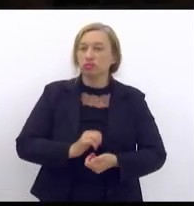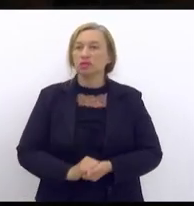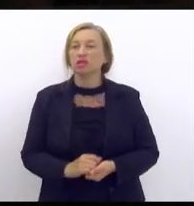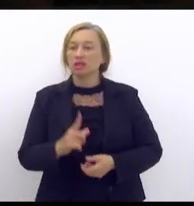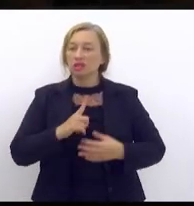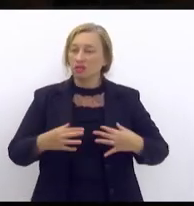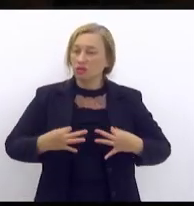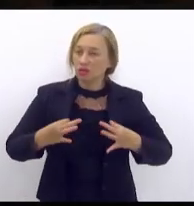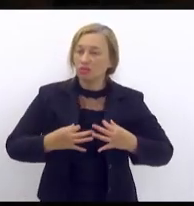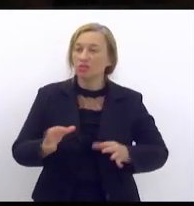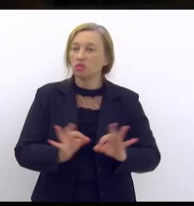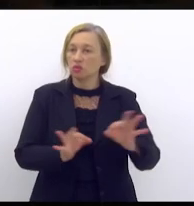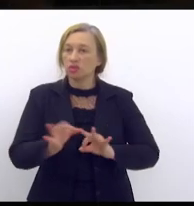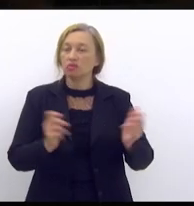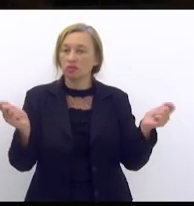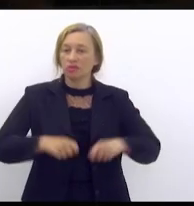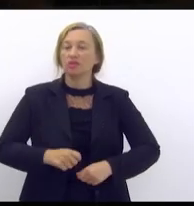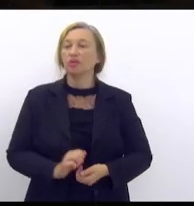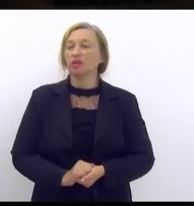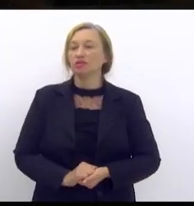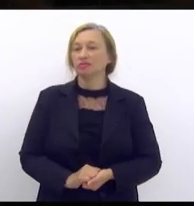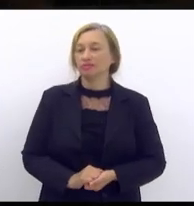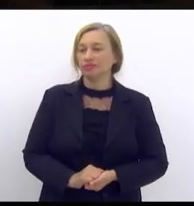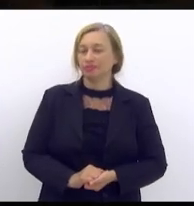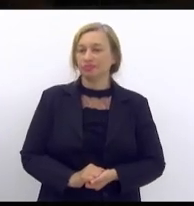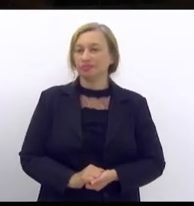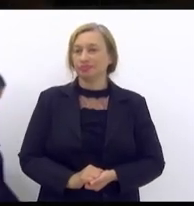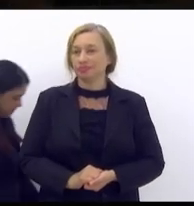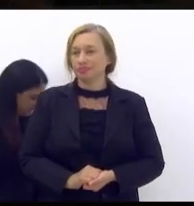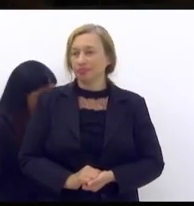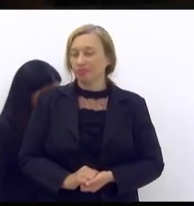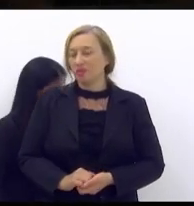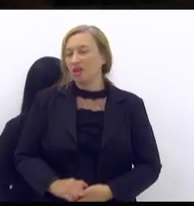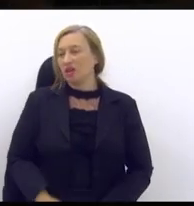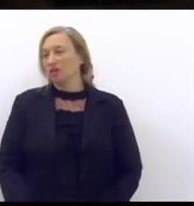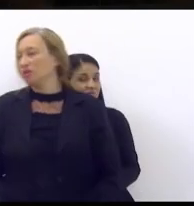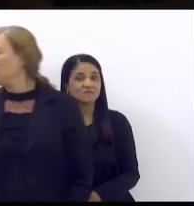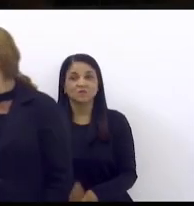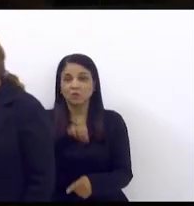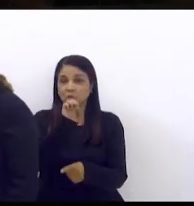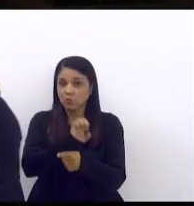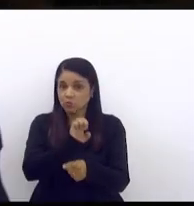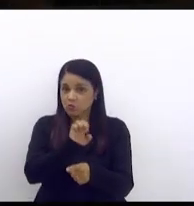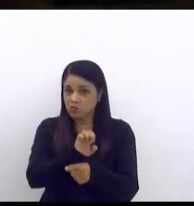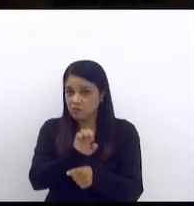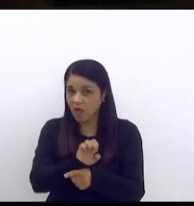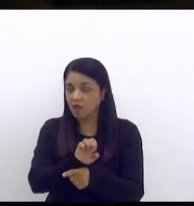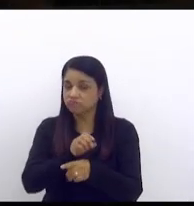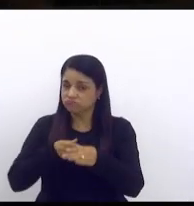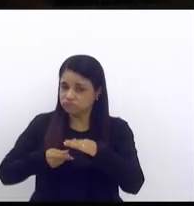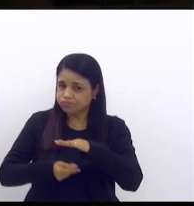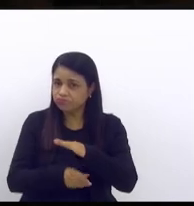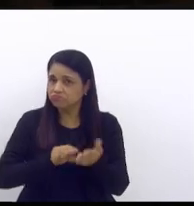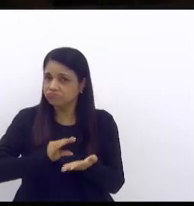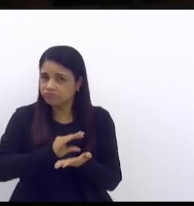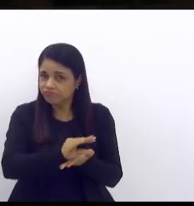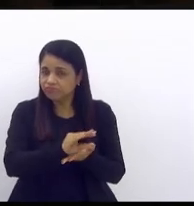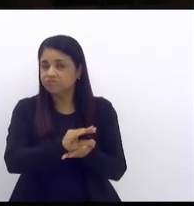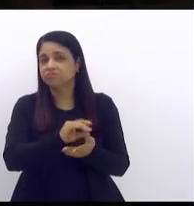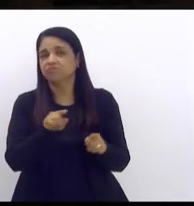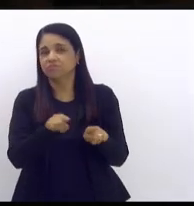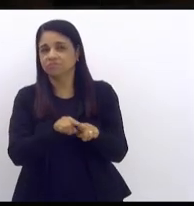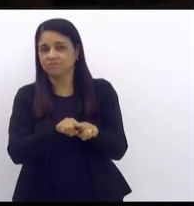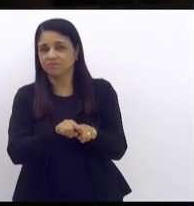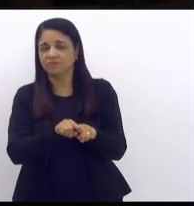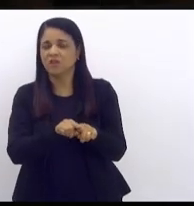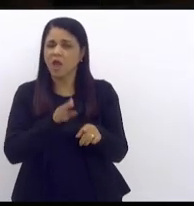voluntariado organizado e capacitado, se o Estado está realmente compondo com recursos, está ajudando na organização dos